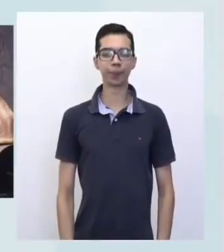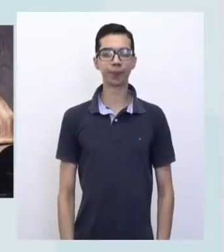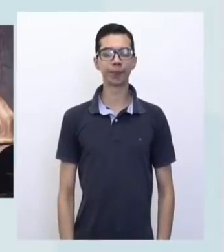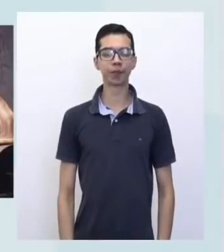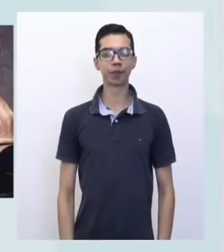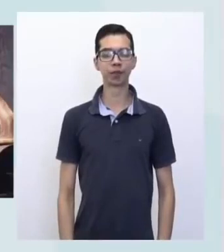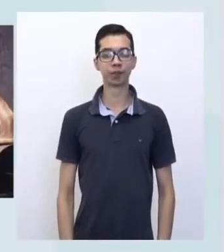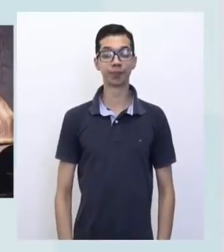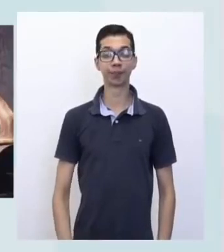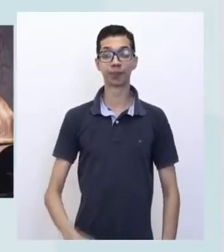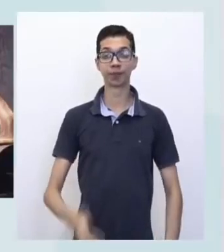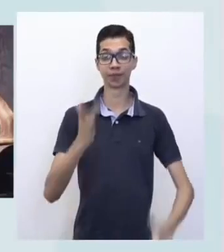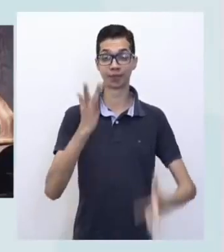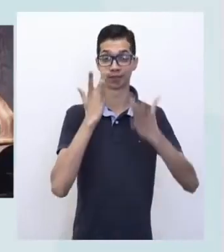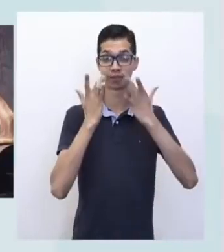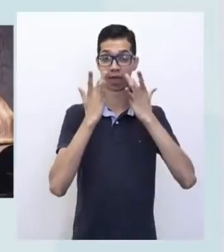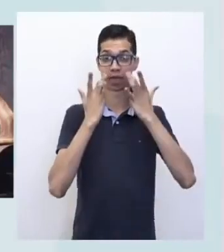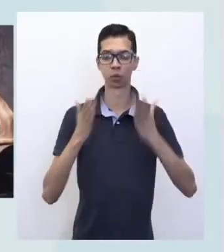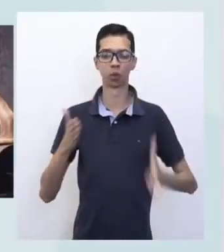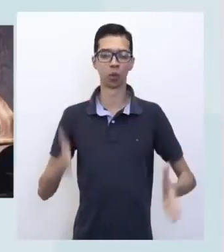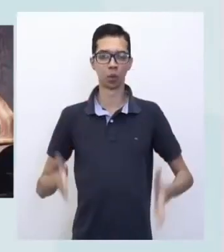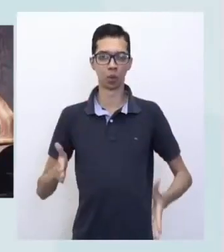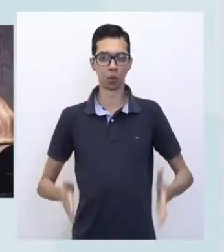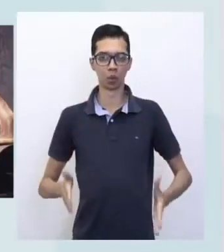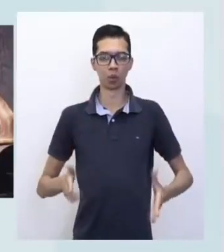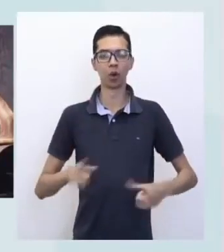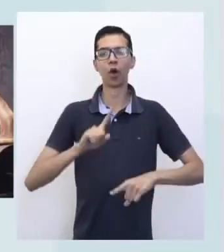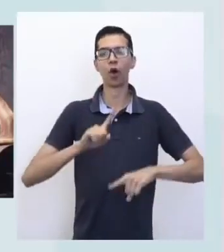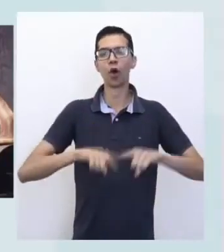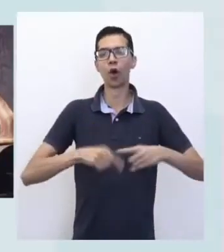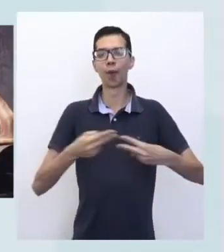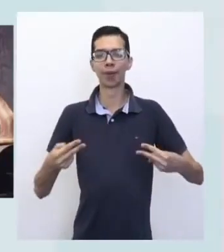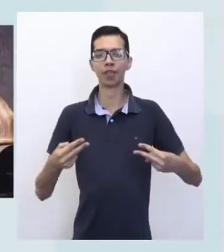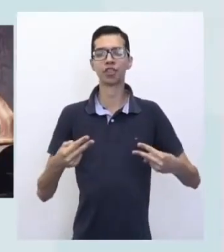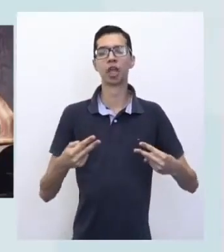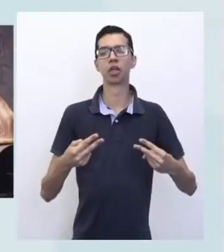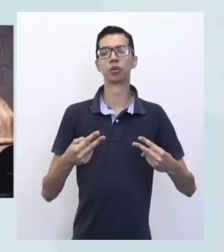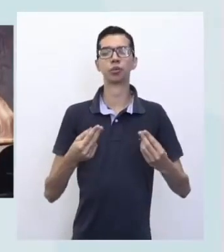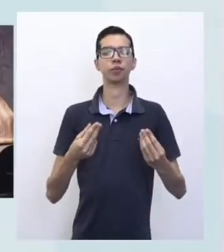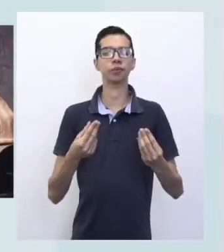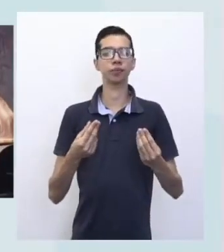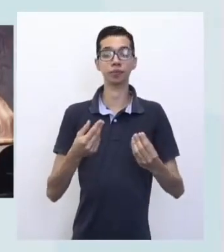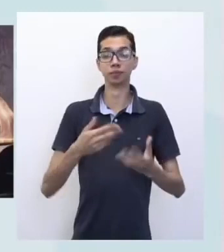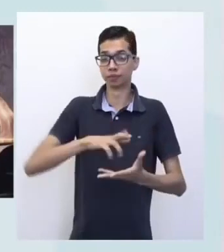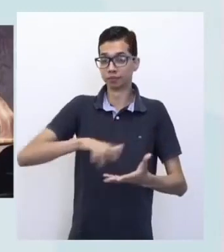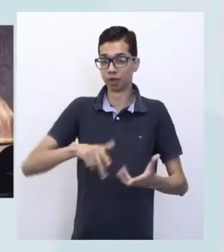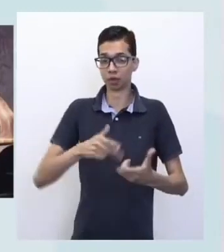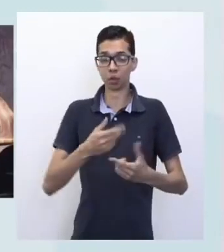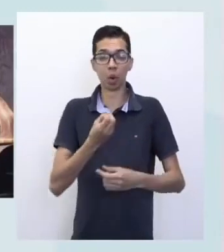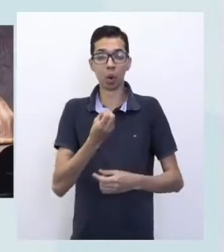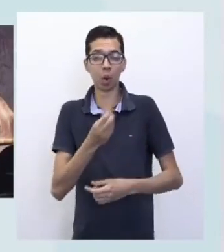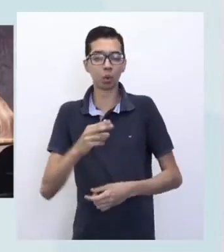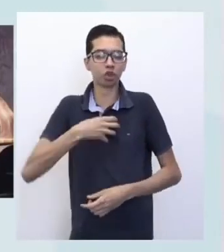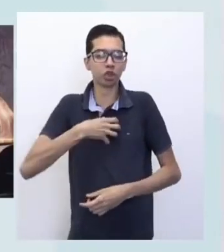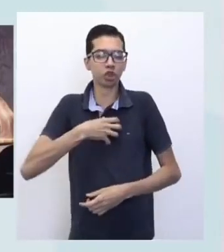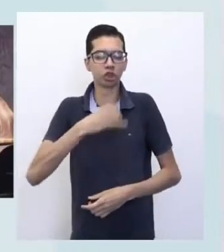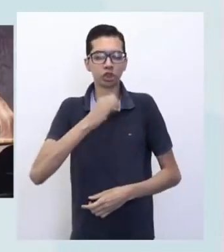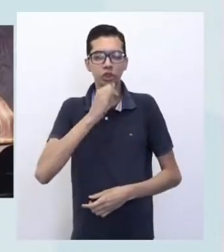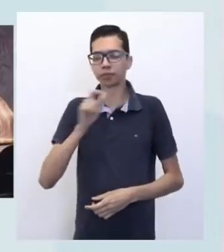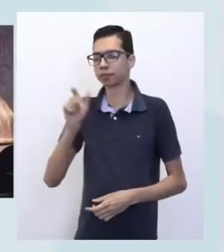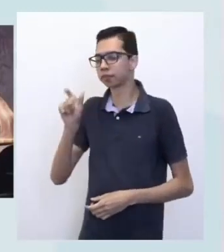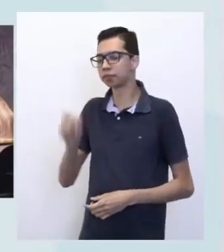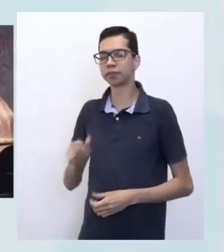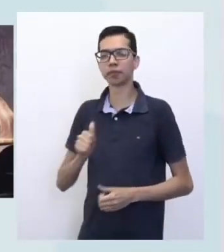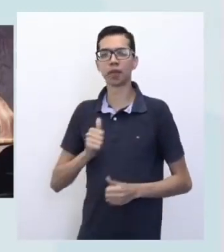teatro de animação, objetos ou formas que são manipulados pelo ator e são essenciais na representação,